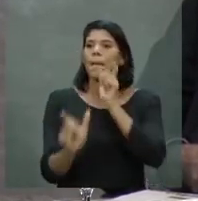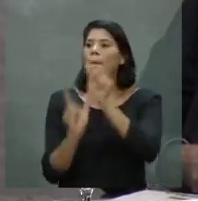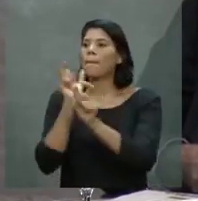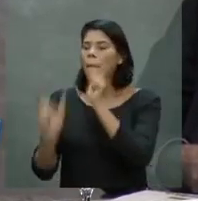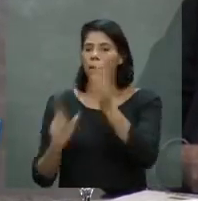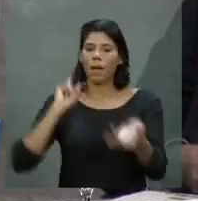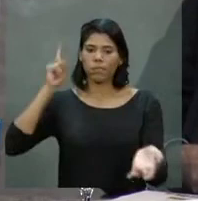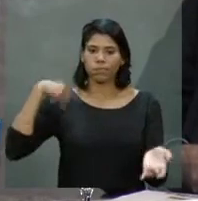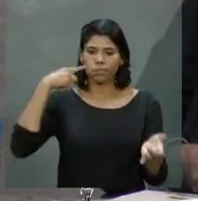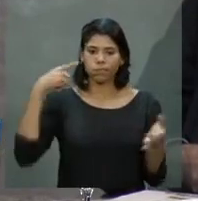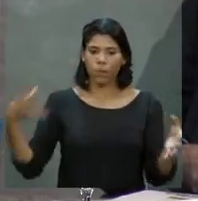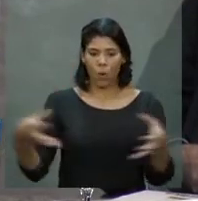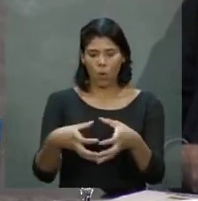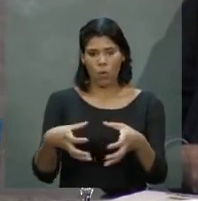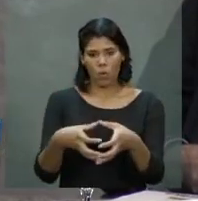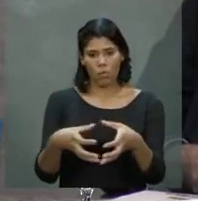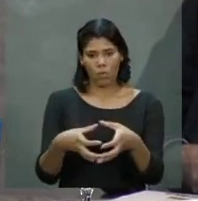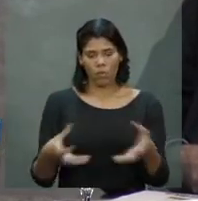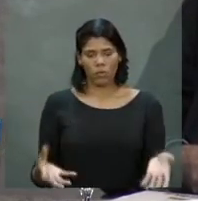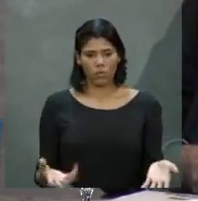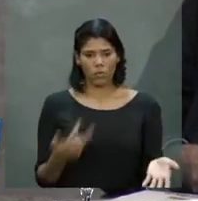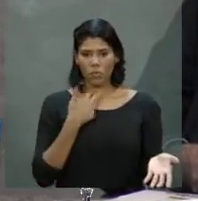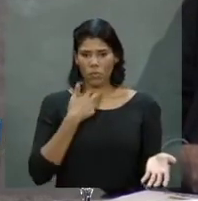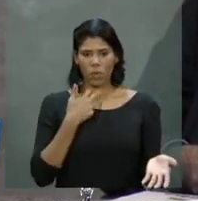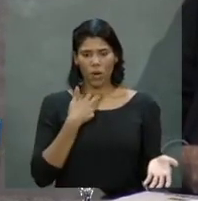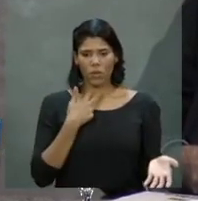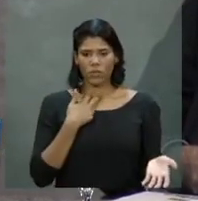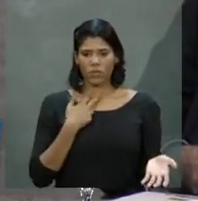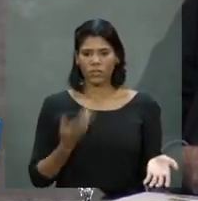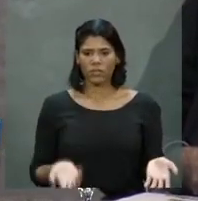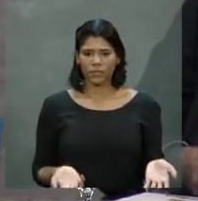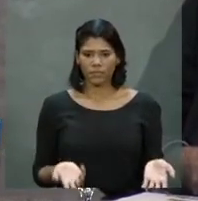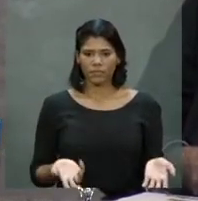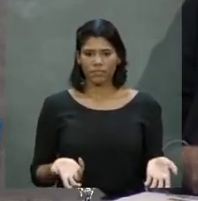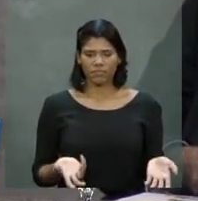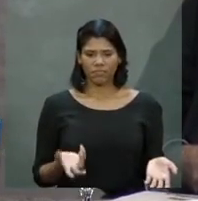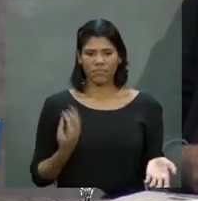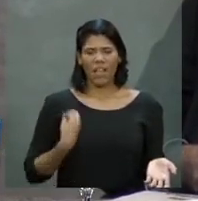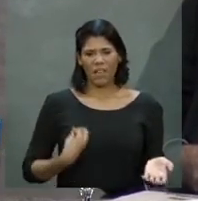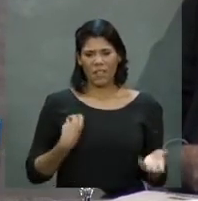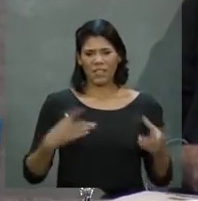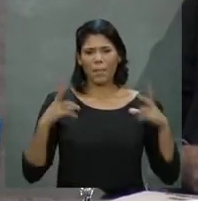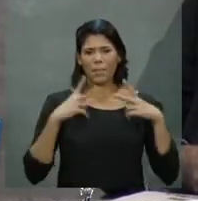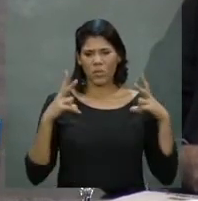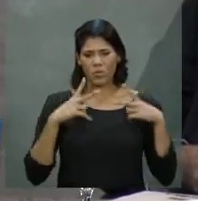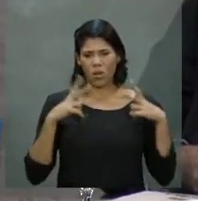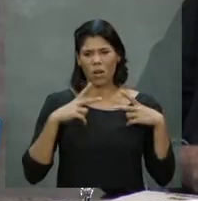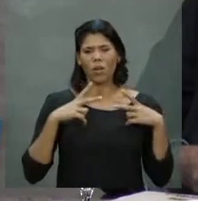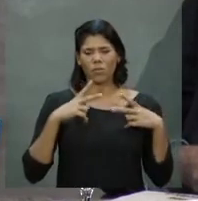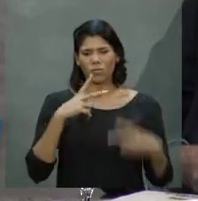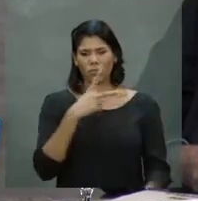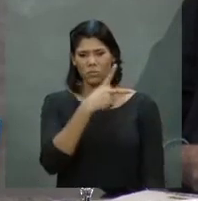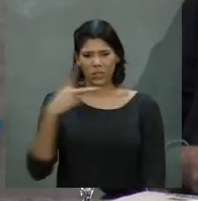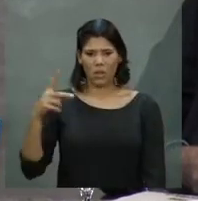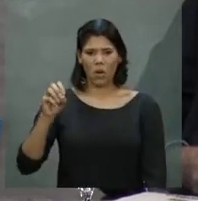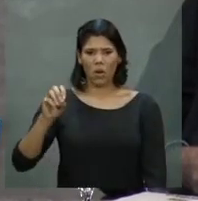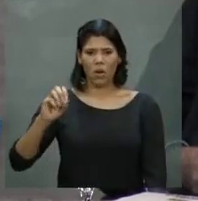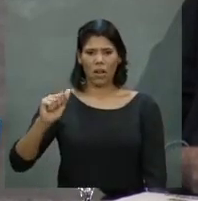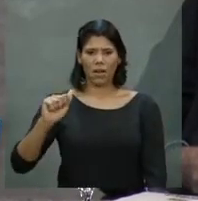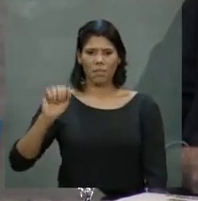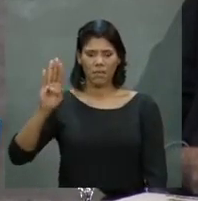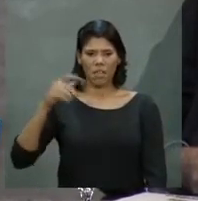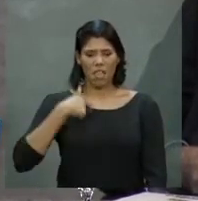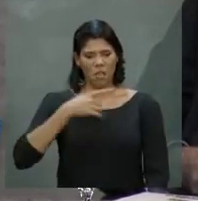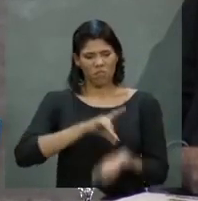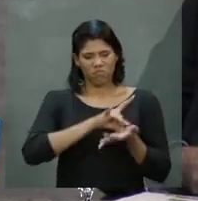a vida pessoal do presidente da Ordem dos Advogados do Brasil. Então, aqui, parabenizo o discurso de Vossa Excelência e repudio as falas